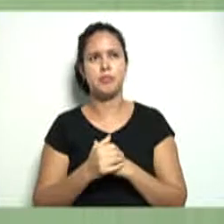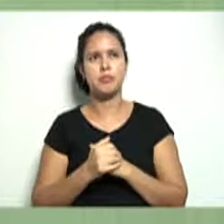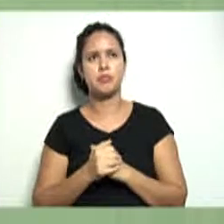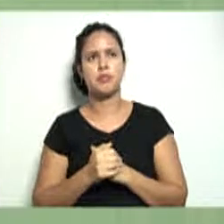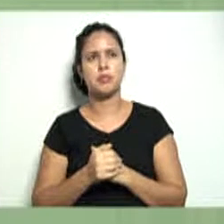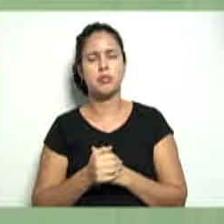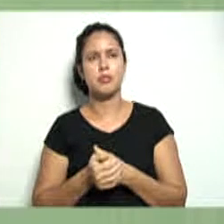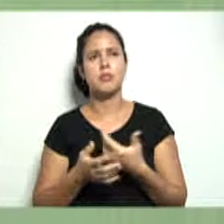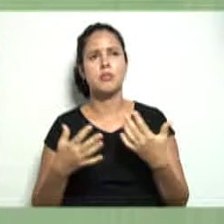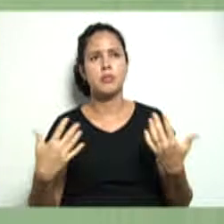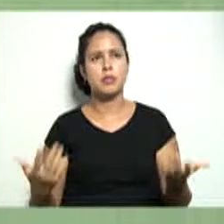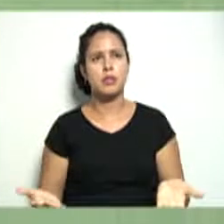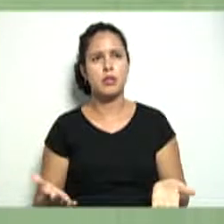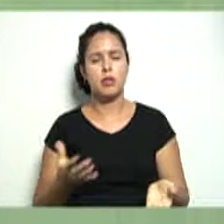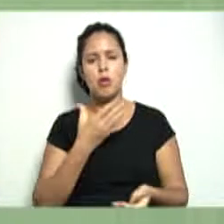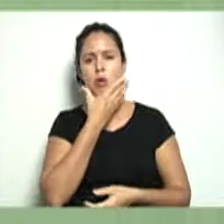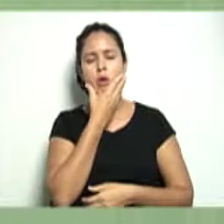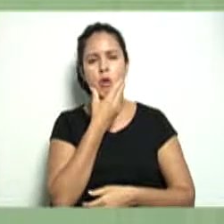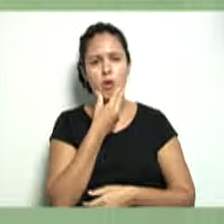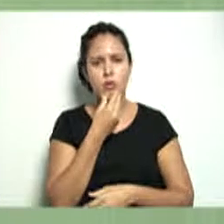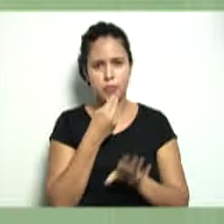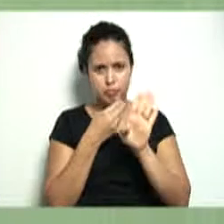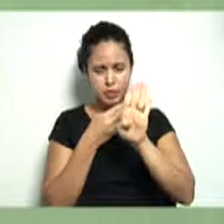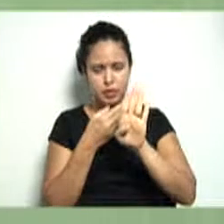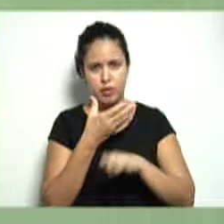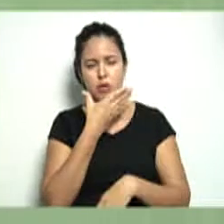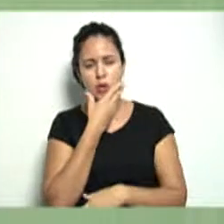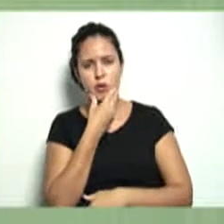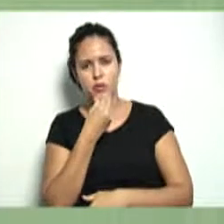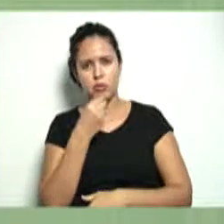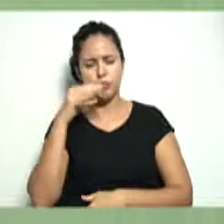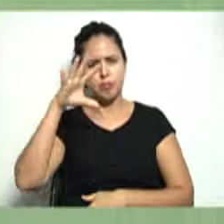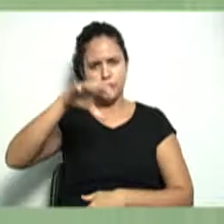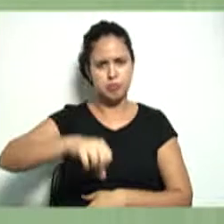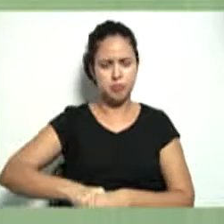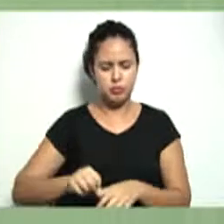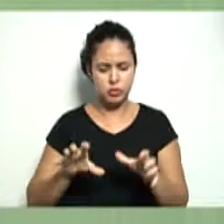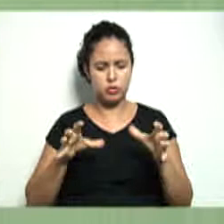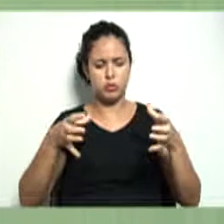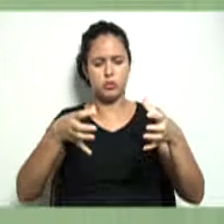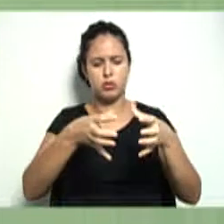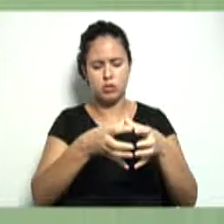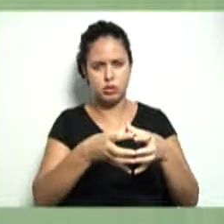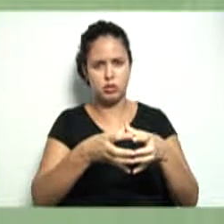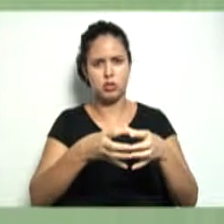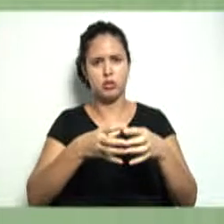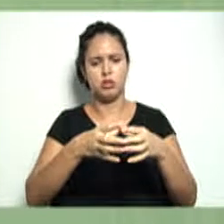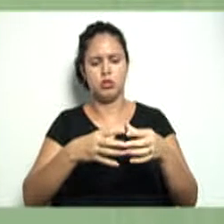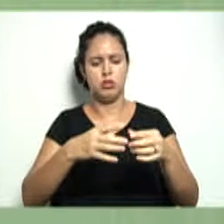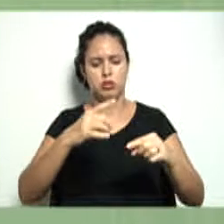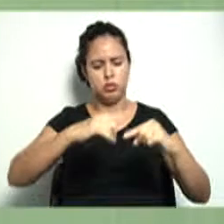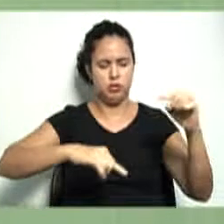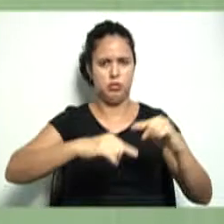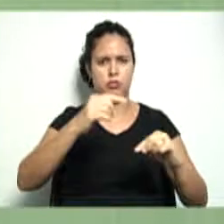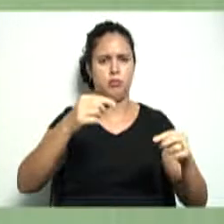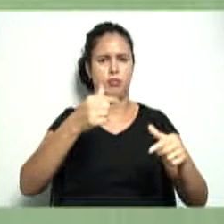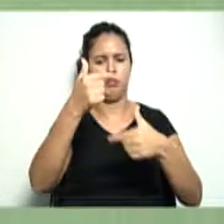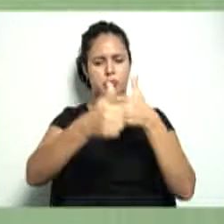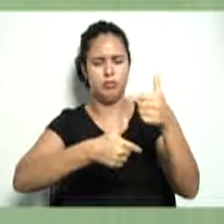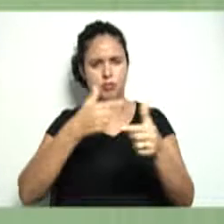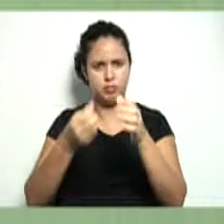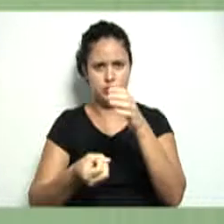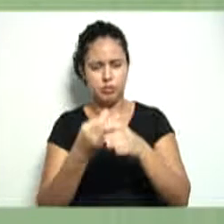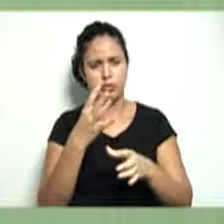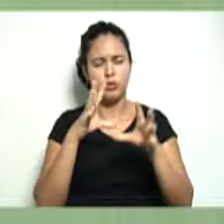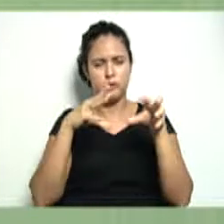ver? É errado, os homens apropriavam-se coletivamente dos meios de produção. Todos